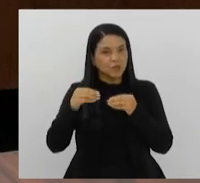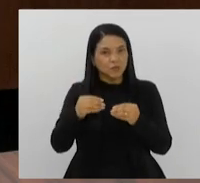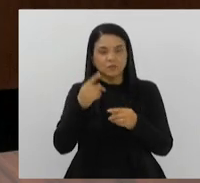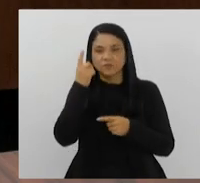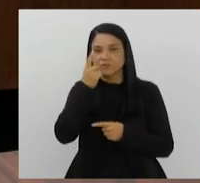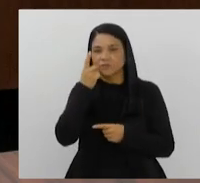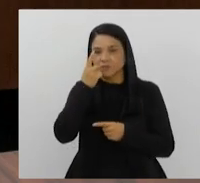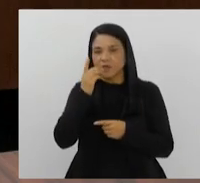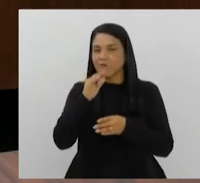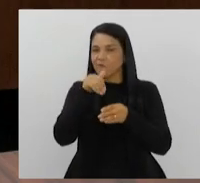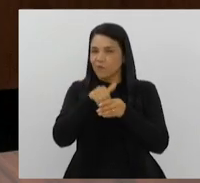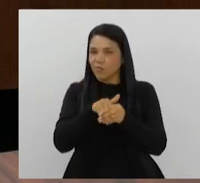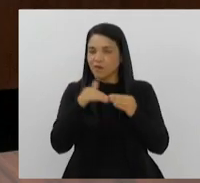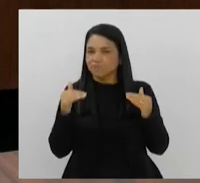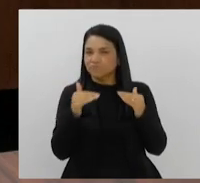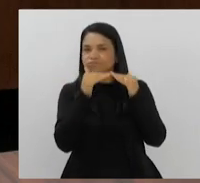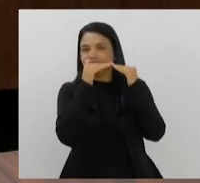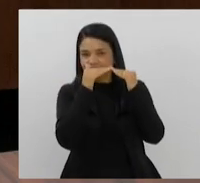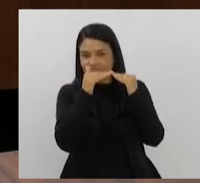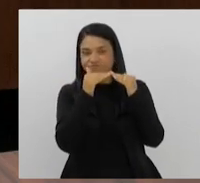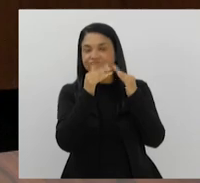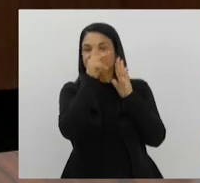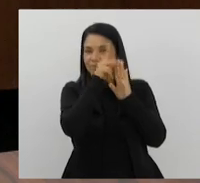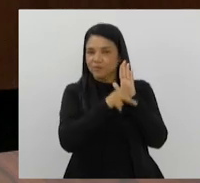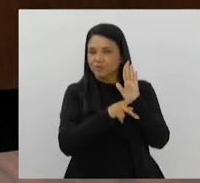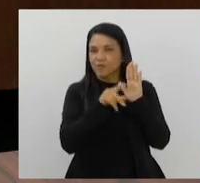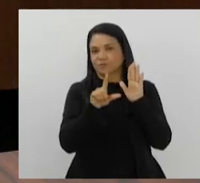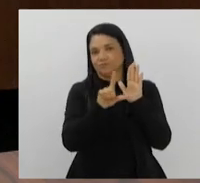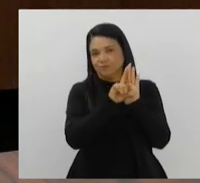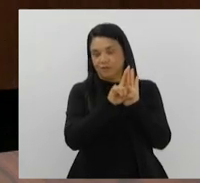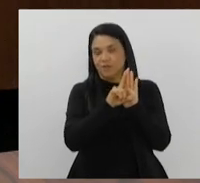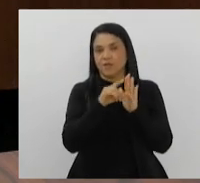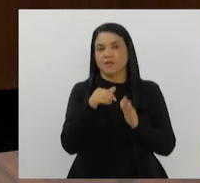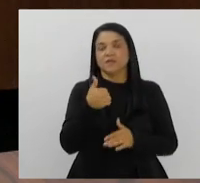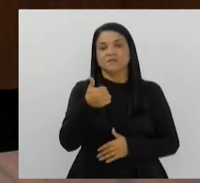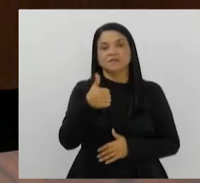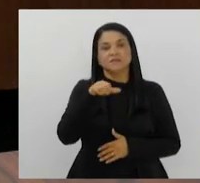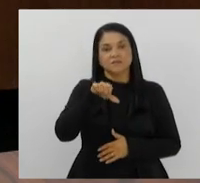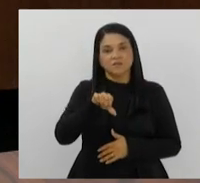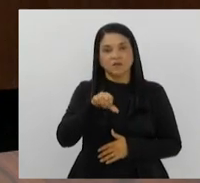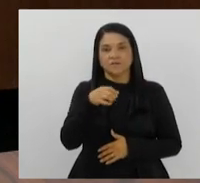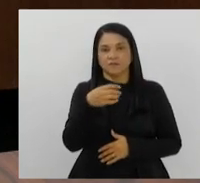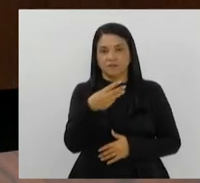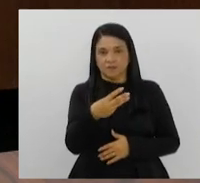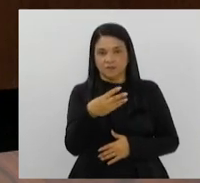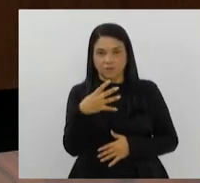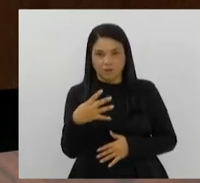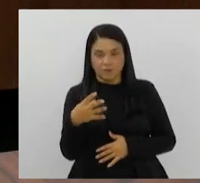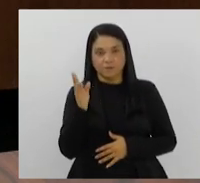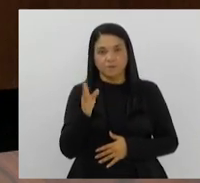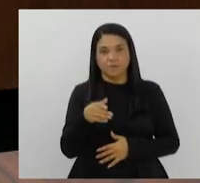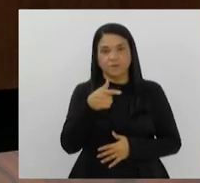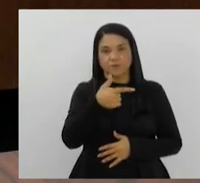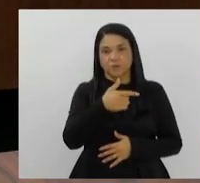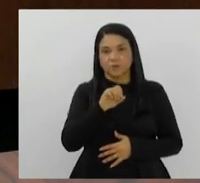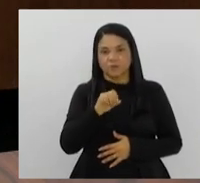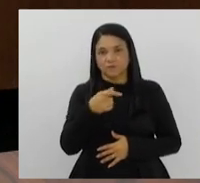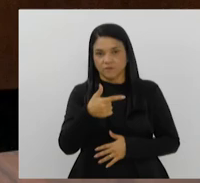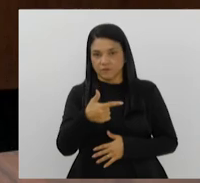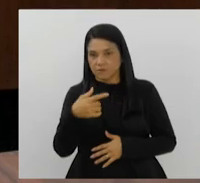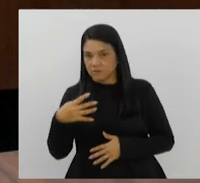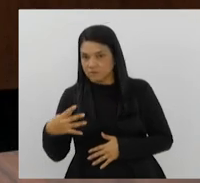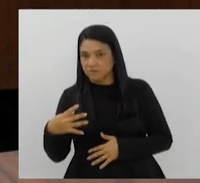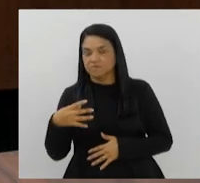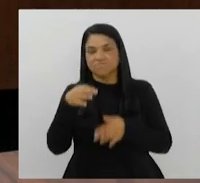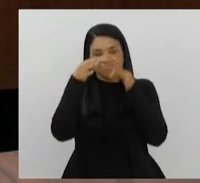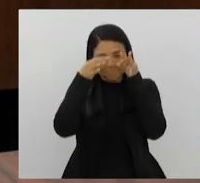a favor desse projeto tão importante, 1934 de 2023. Tenho certeza